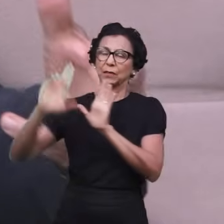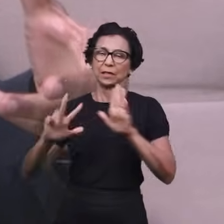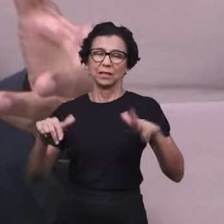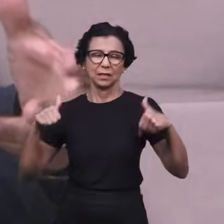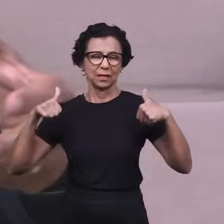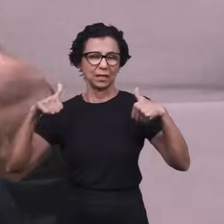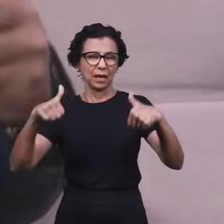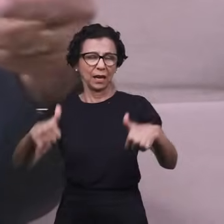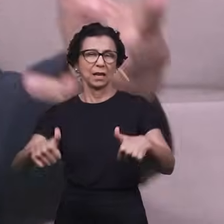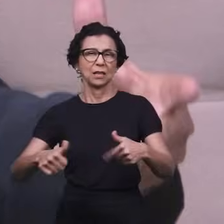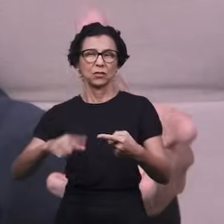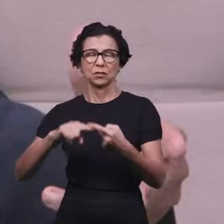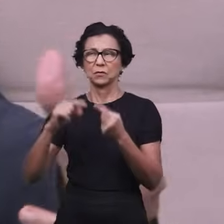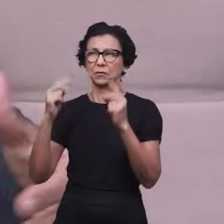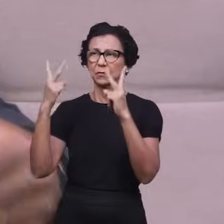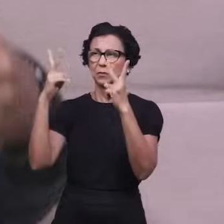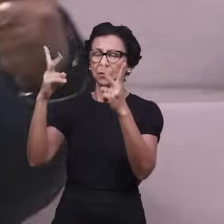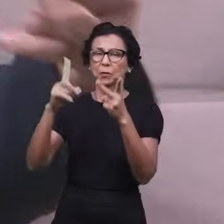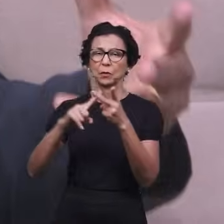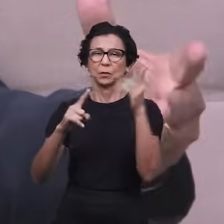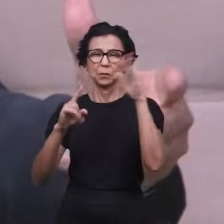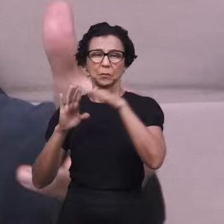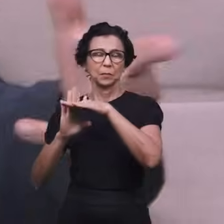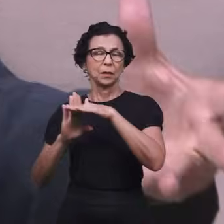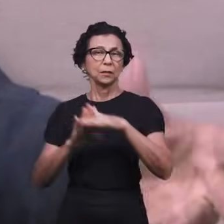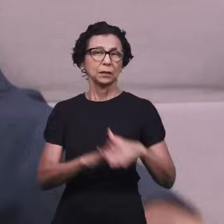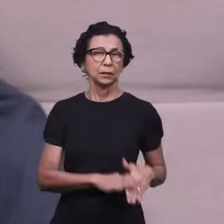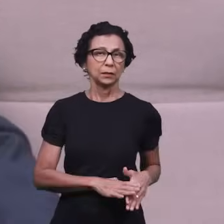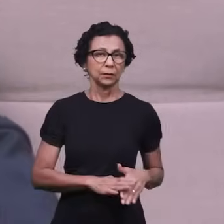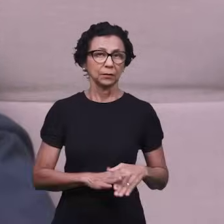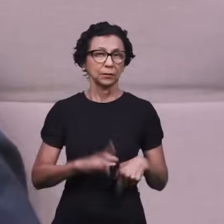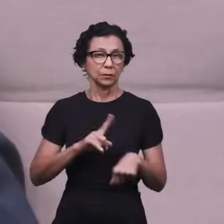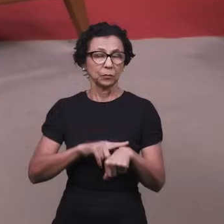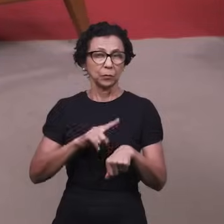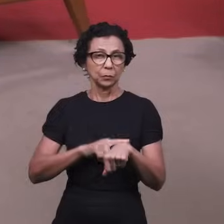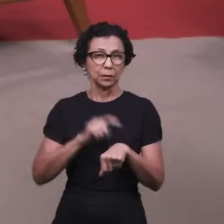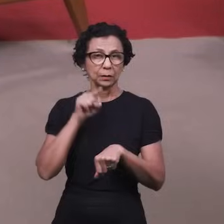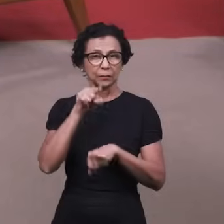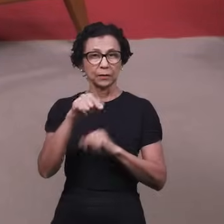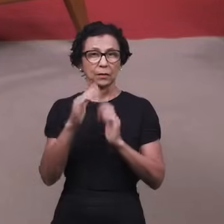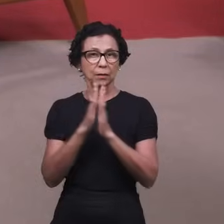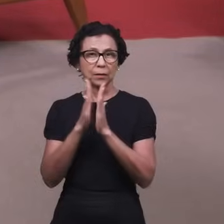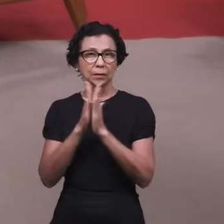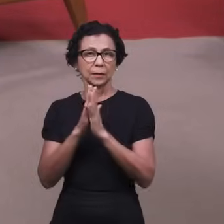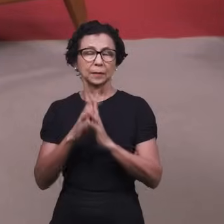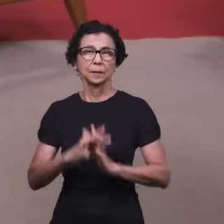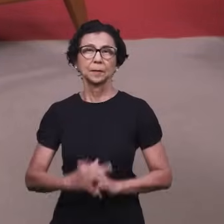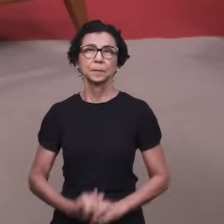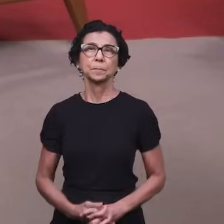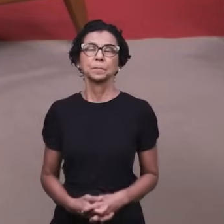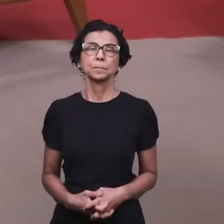opera as vitórias, os livramentos, através da oração. Glória a Jesus. O altar de incenso no culto